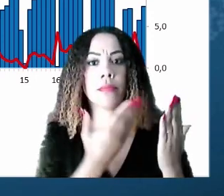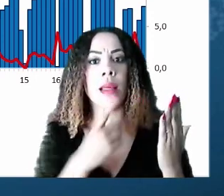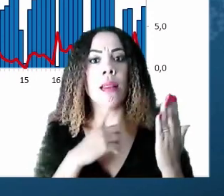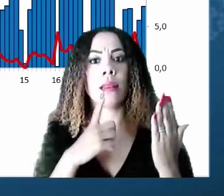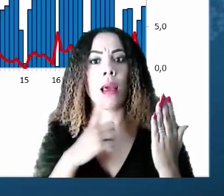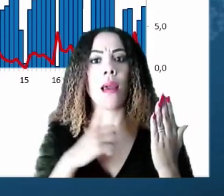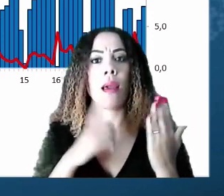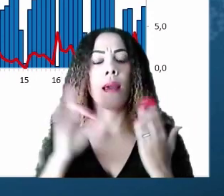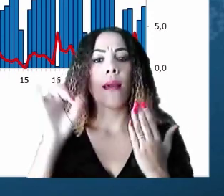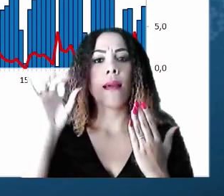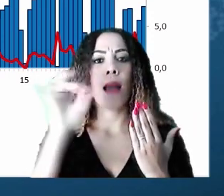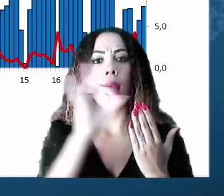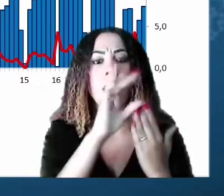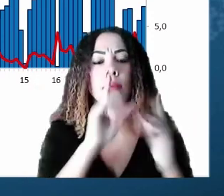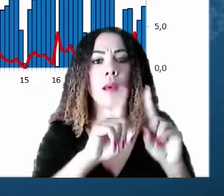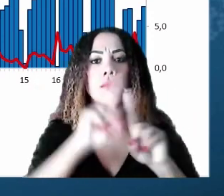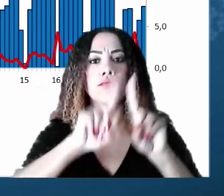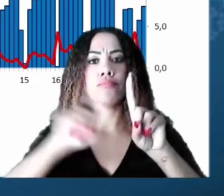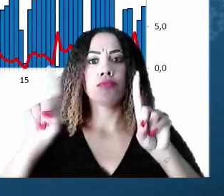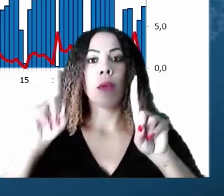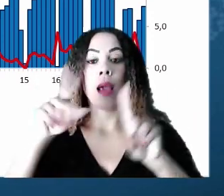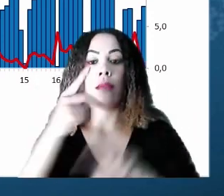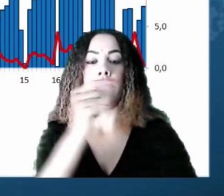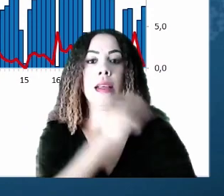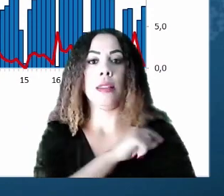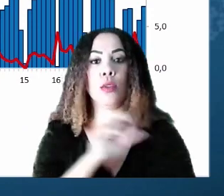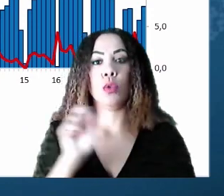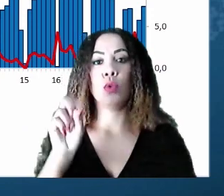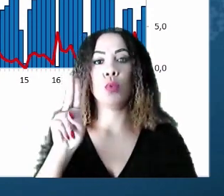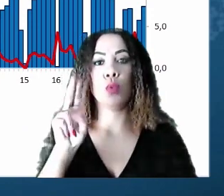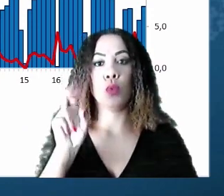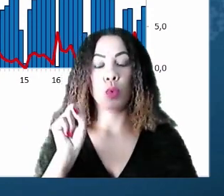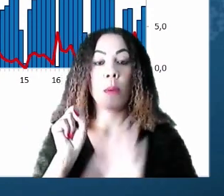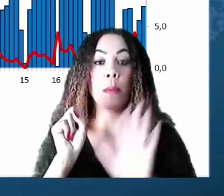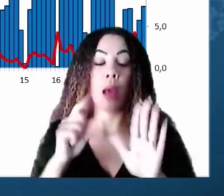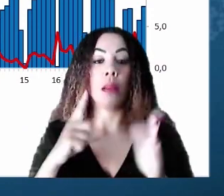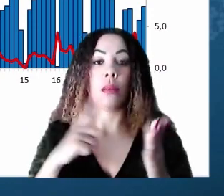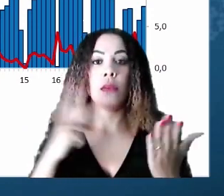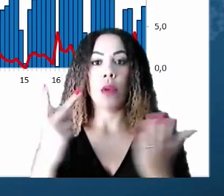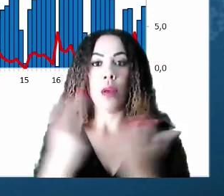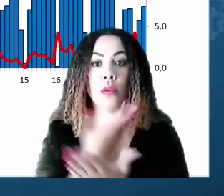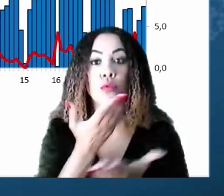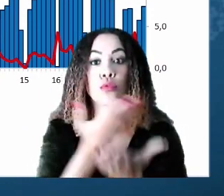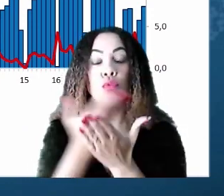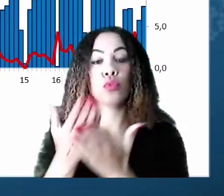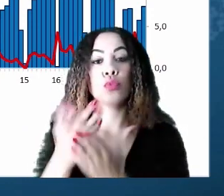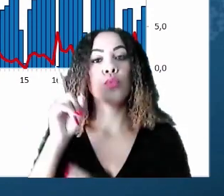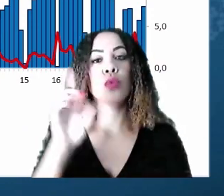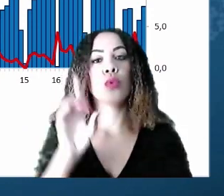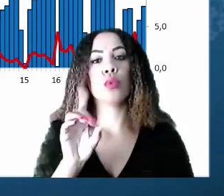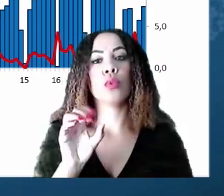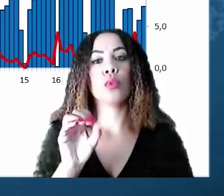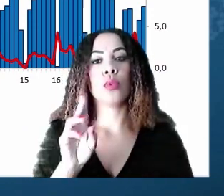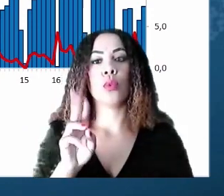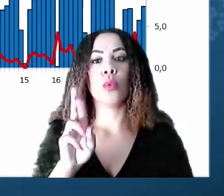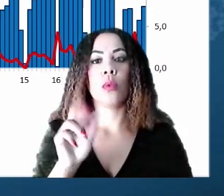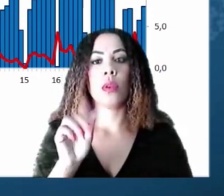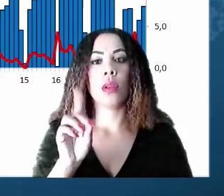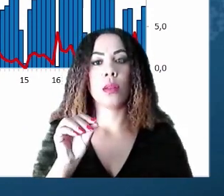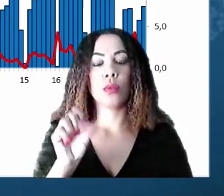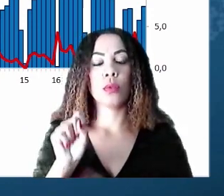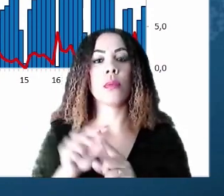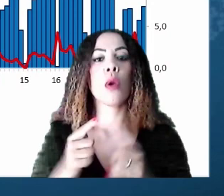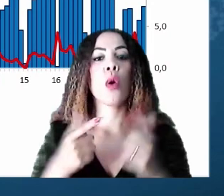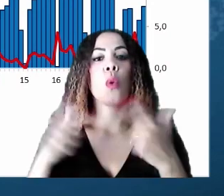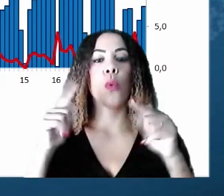maioria na faixa etária vacinada pelo SUS, só que teve caso do estudo de Dourados e também teve casos de outras faixas etárias que